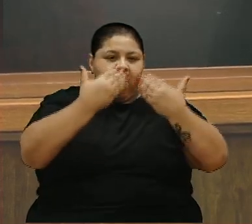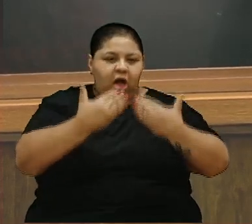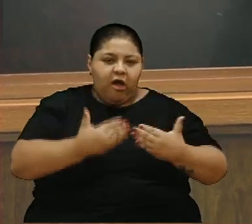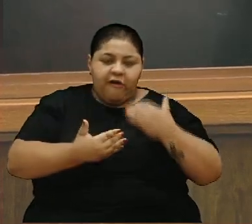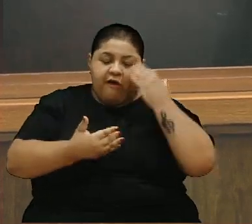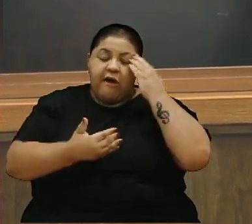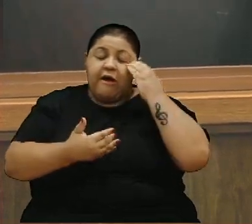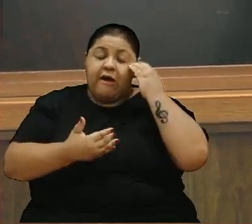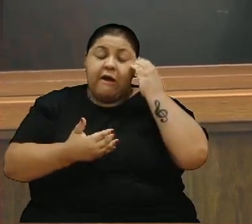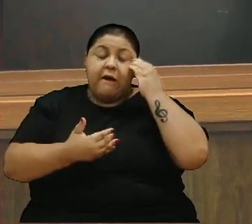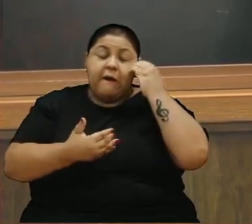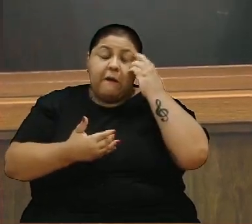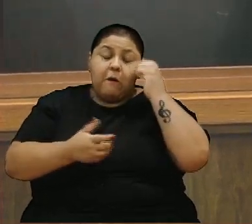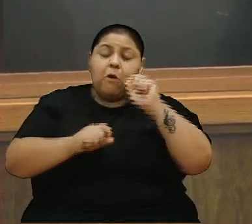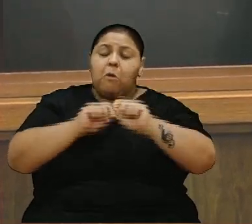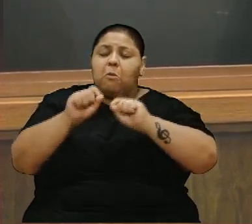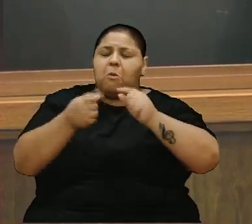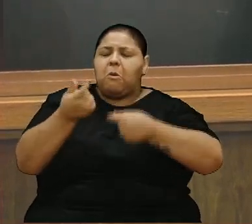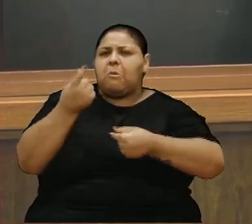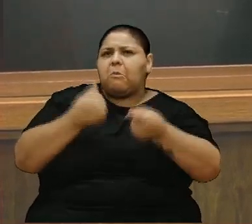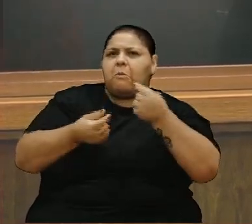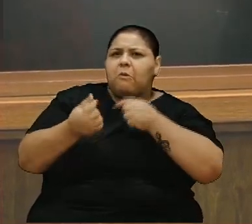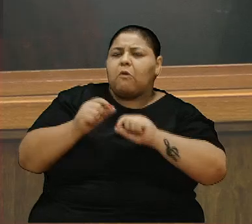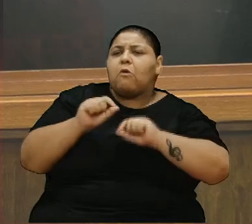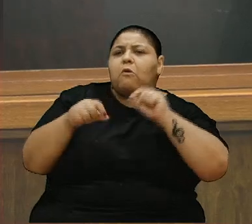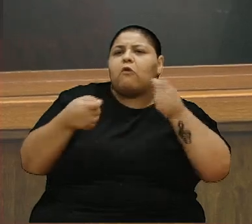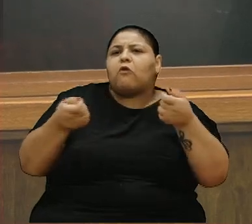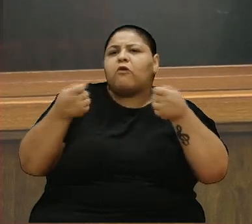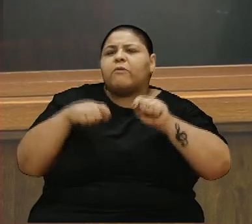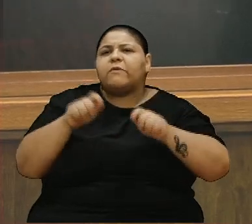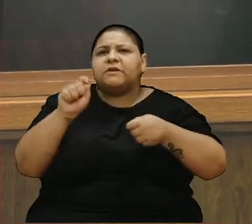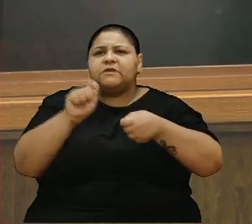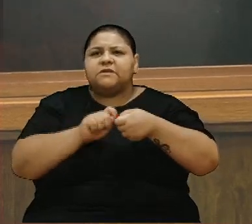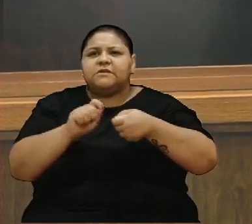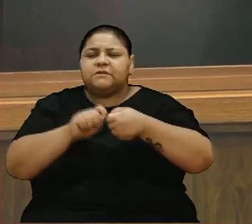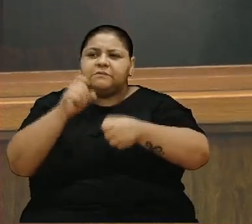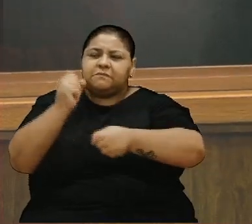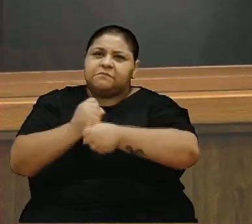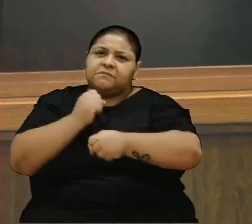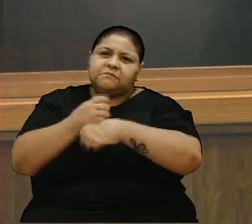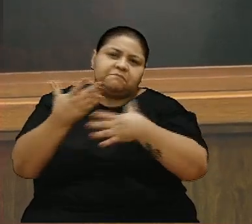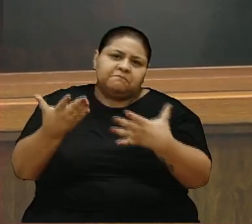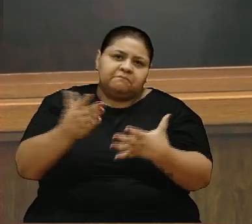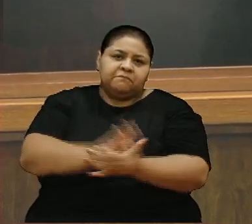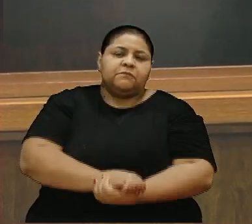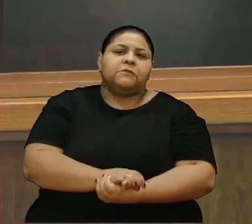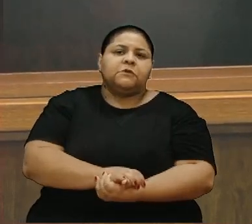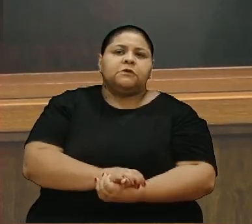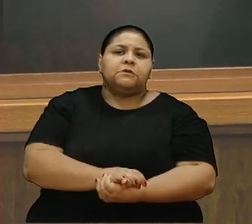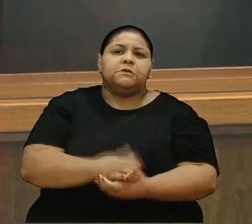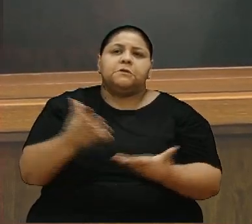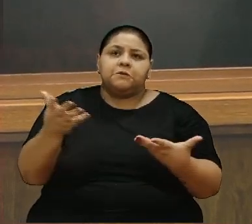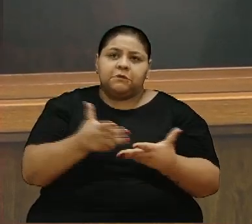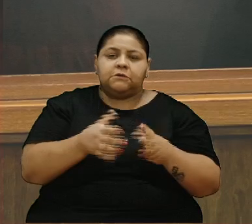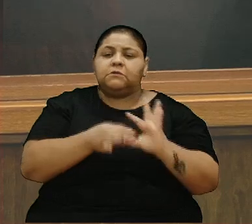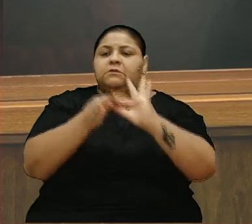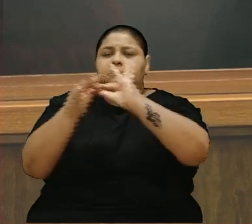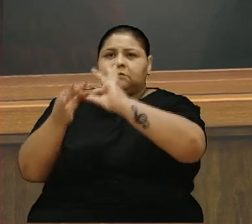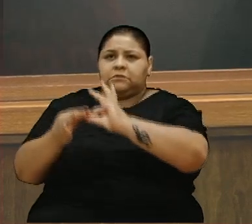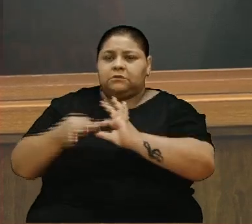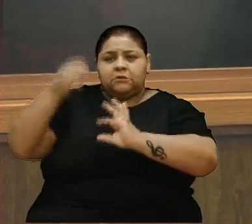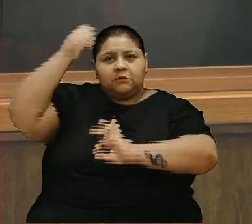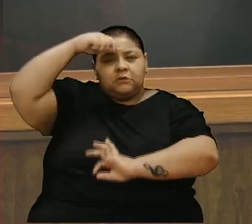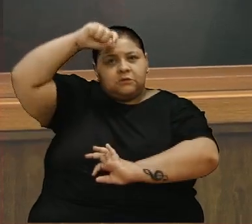Campus 8, qual o valor, o que precisa ser feito de reforma. Enfim, está em sintonia com a UX